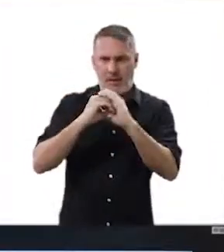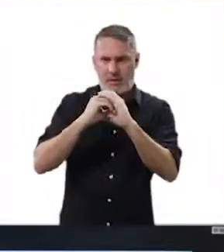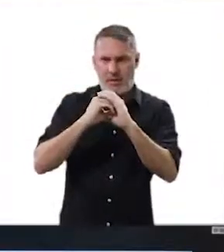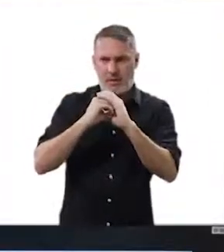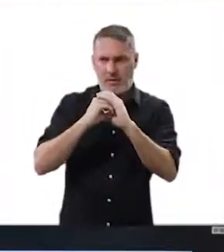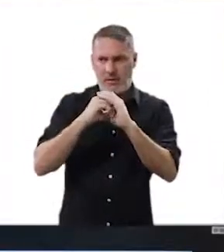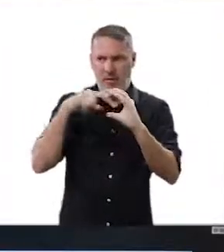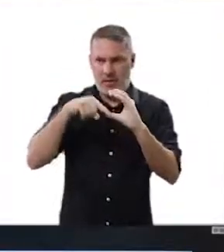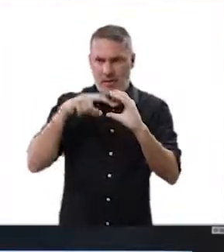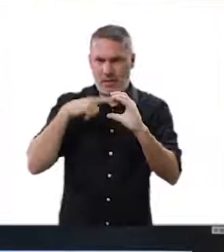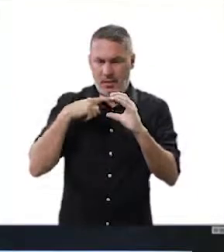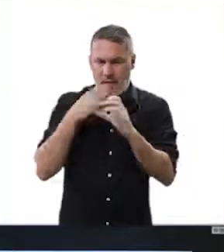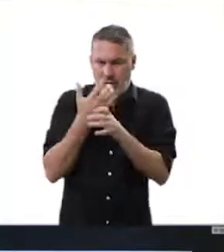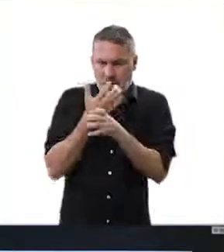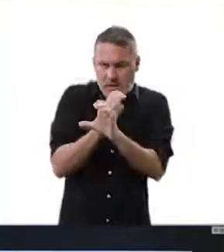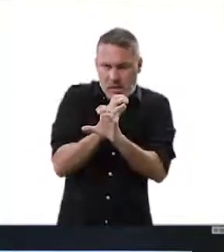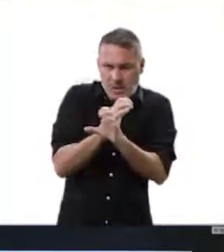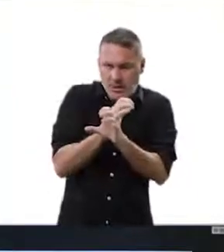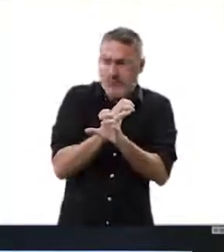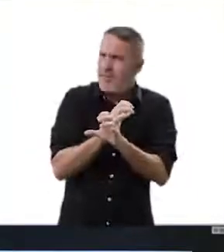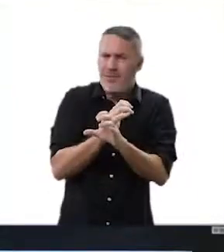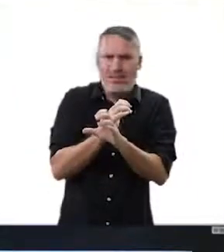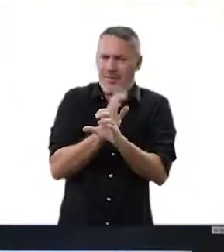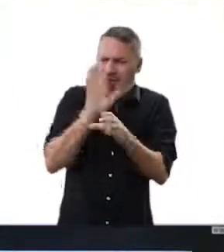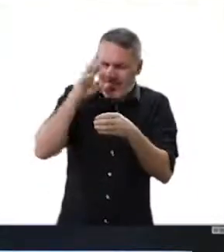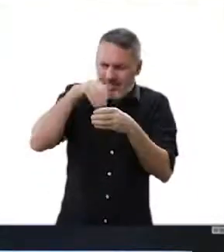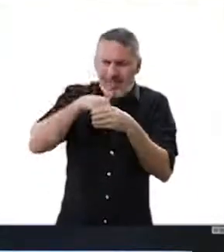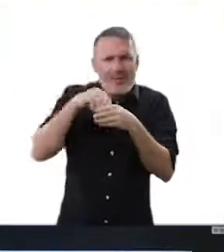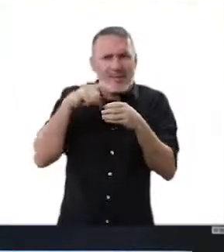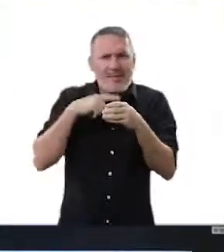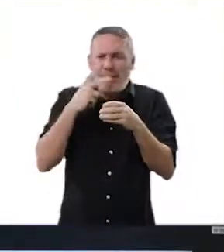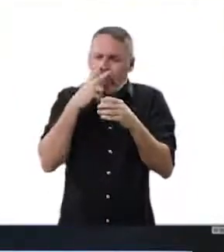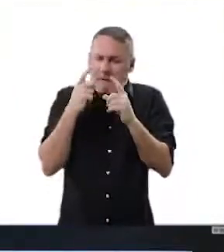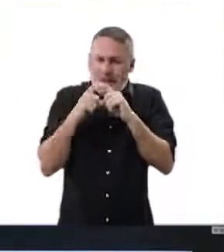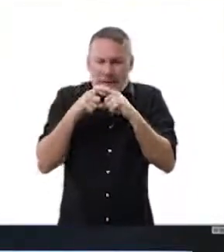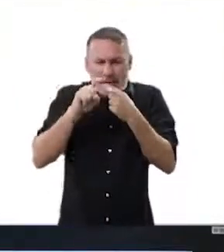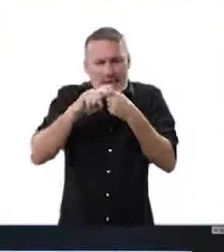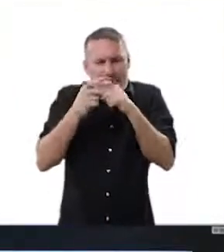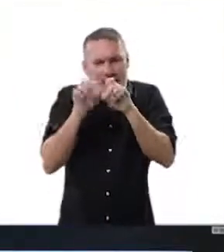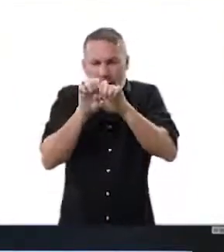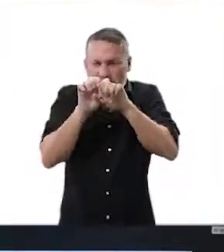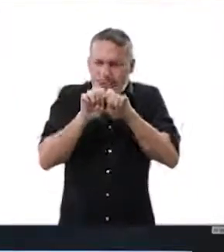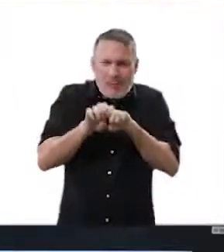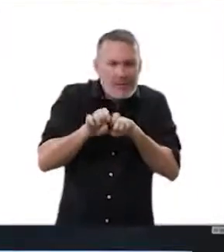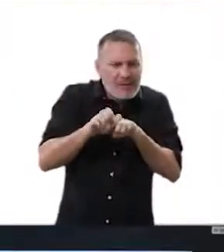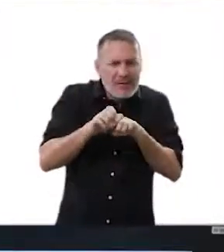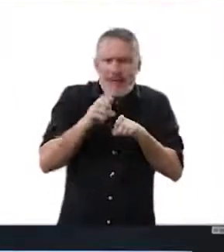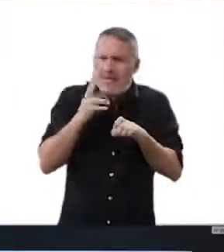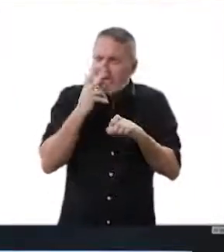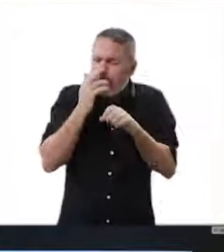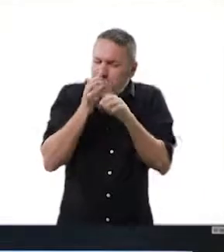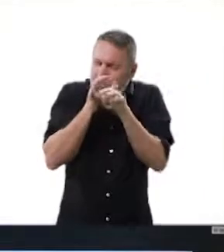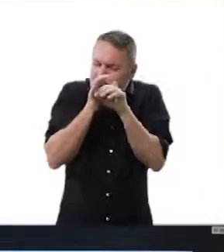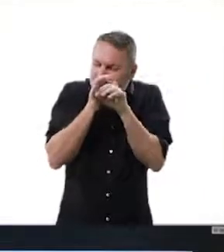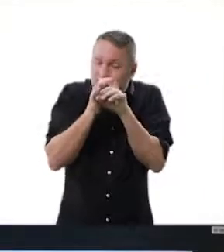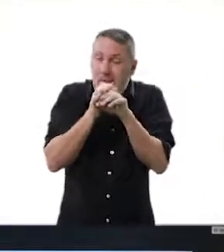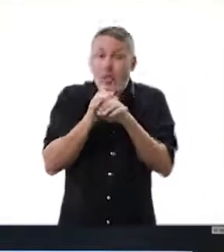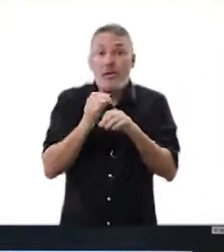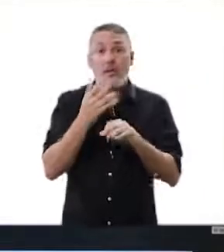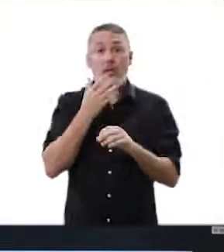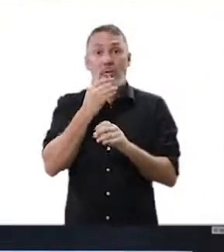um monte de estruturas dentro delas. O que Robert Hooke viu eram simplesmente um